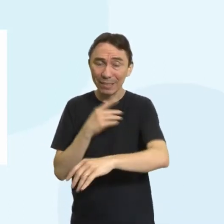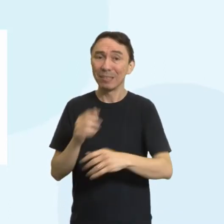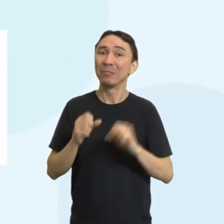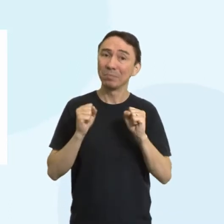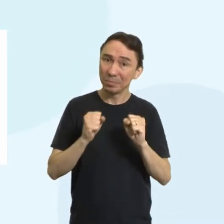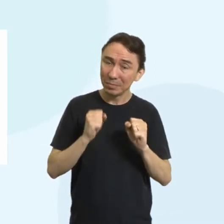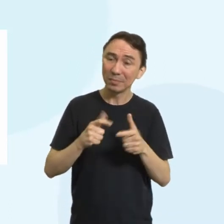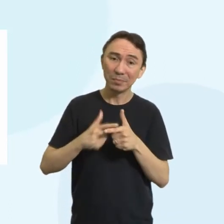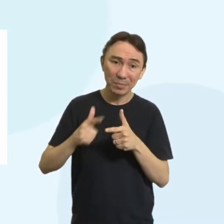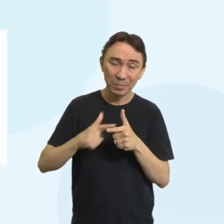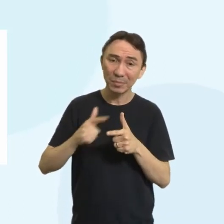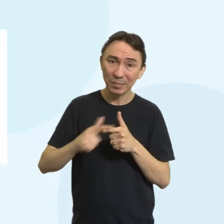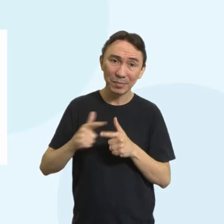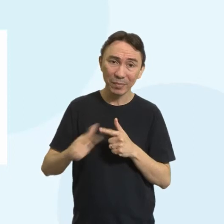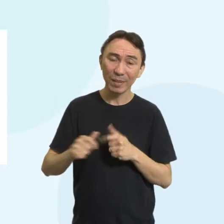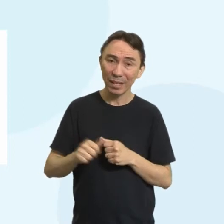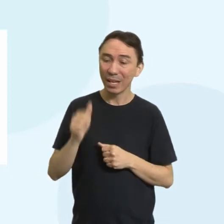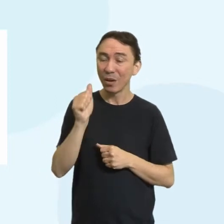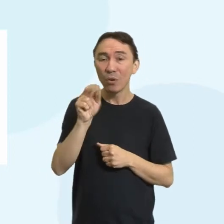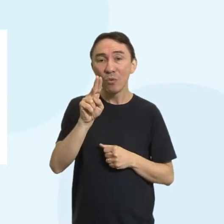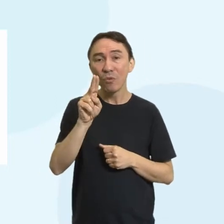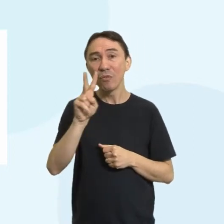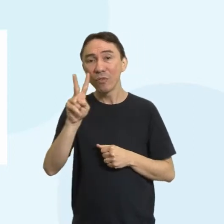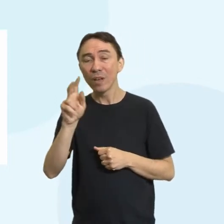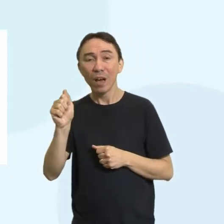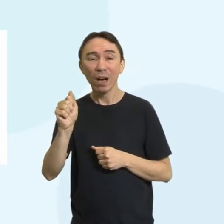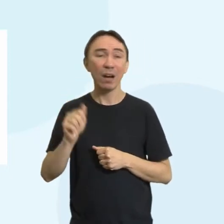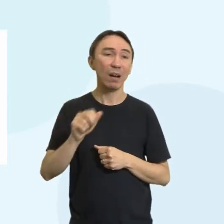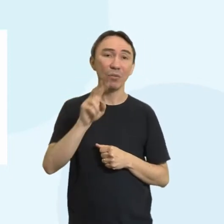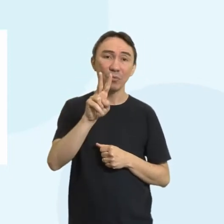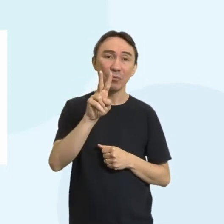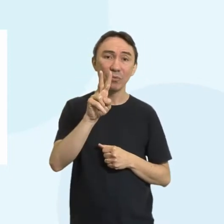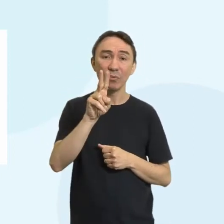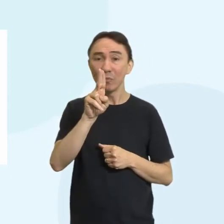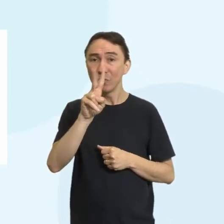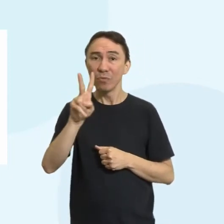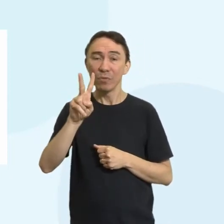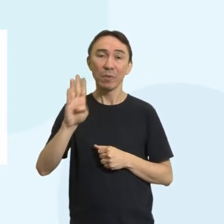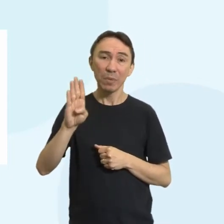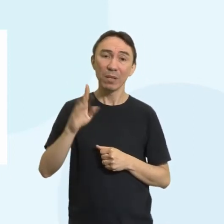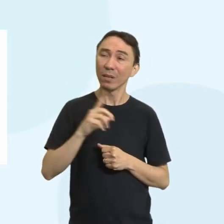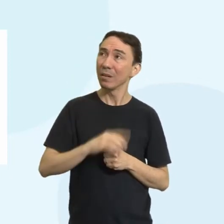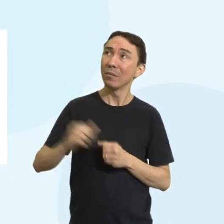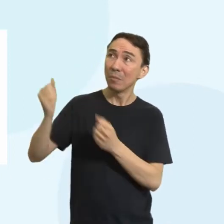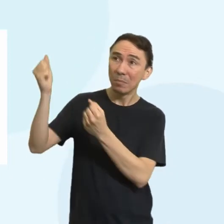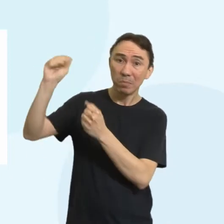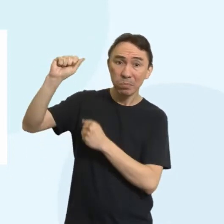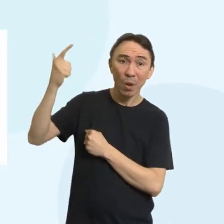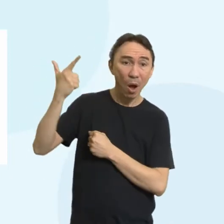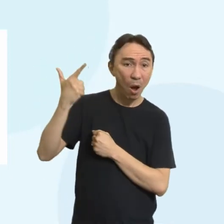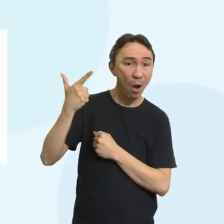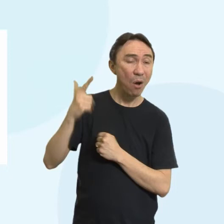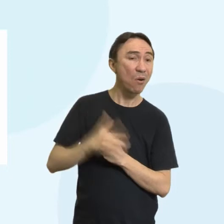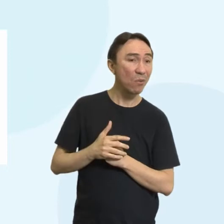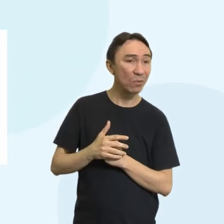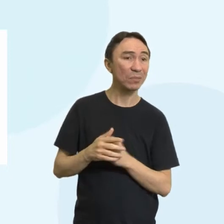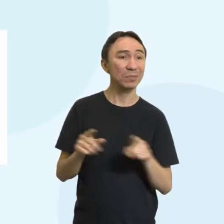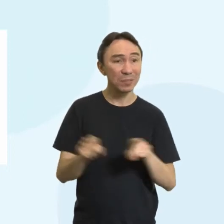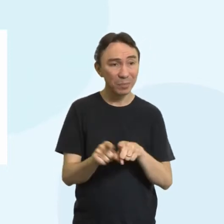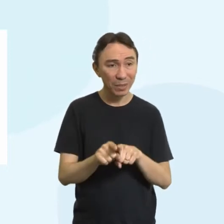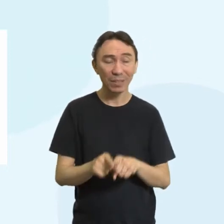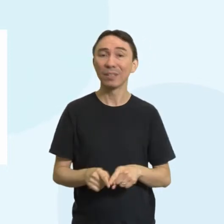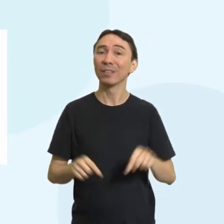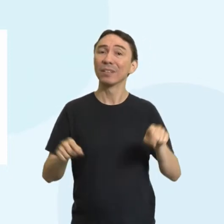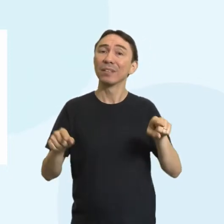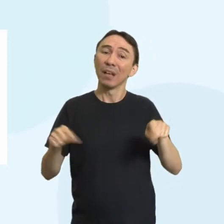UVA e UVB. É um bom momento, né, para a gente discutir também sobre a COP26, sobre tudo que pode